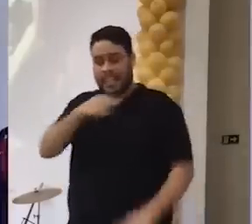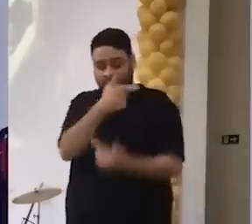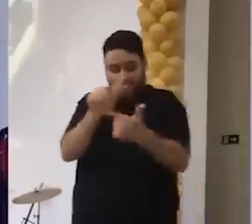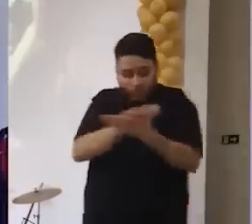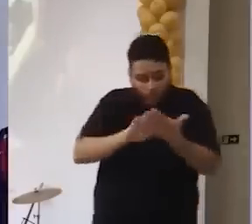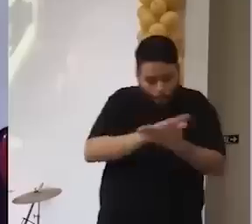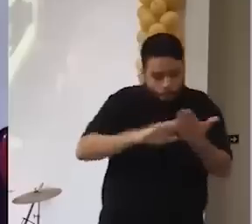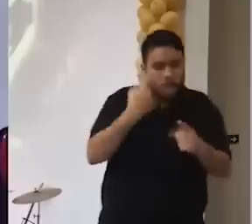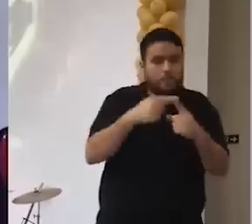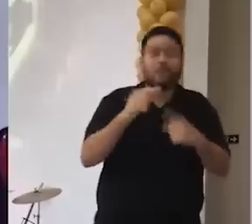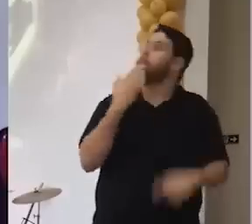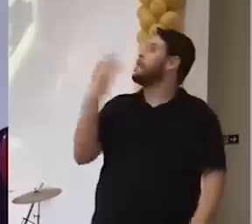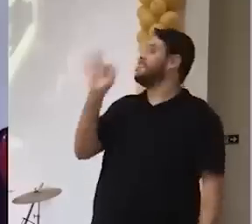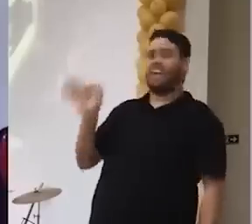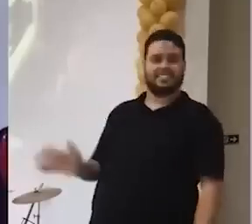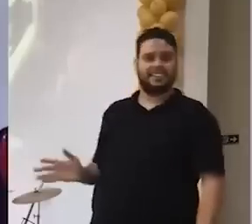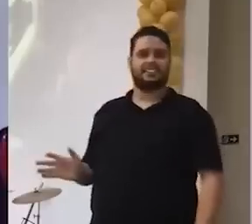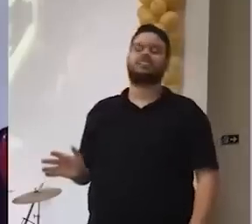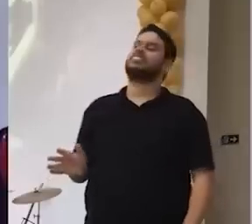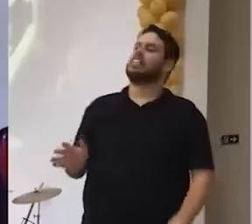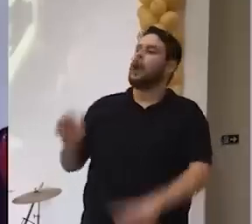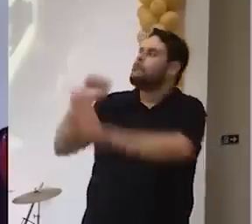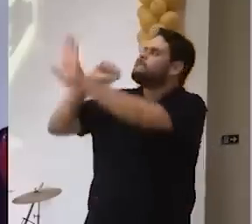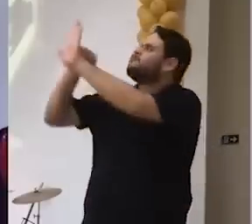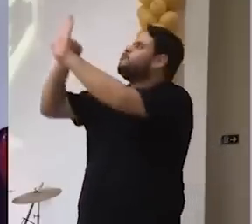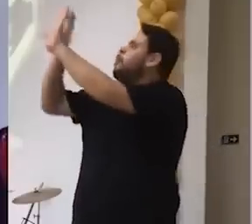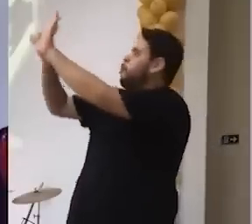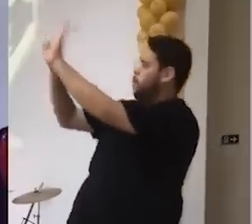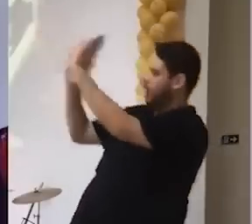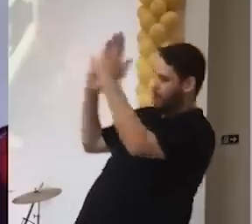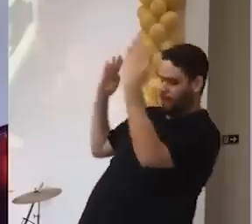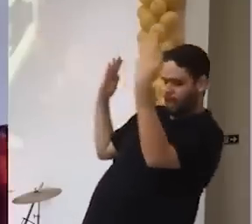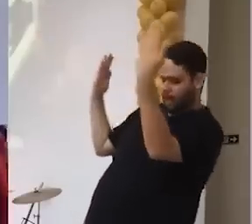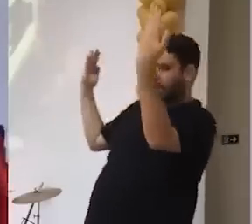e achareis, batei e abrir-se-vos-á.